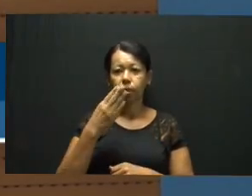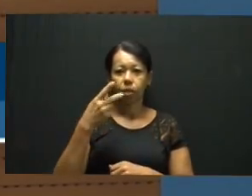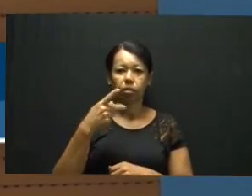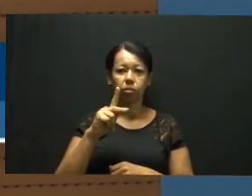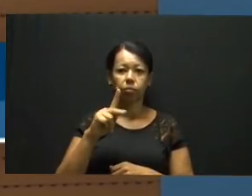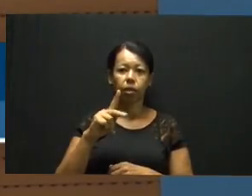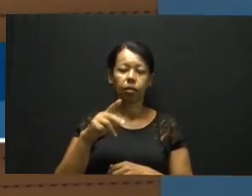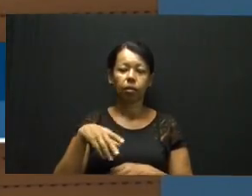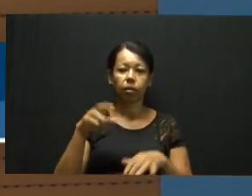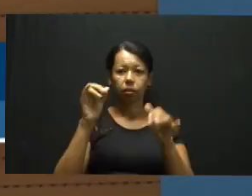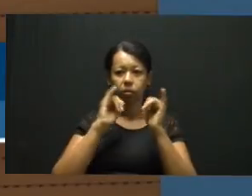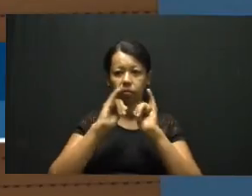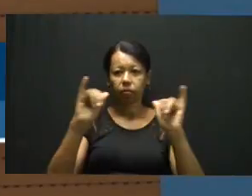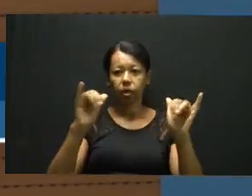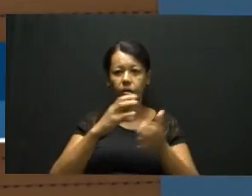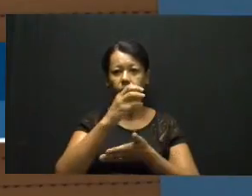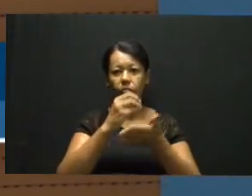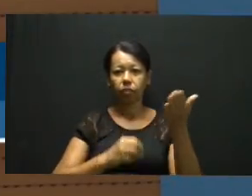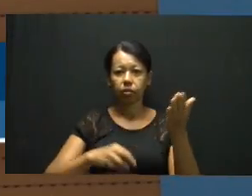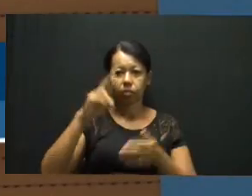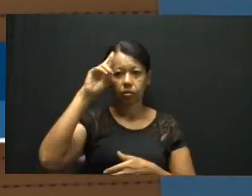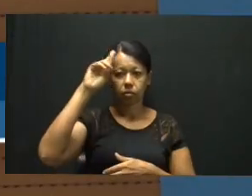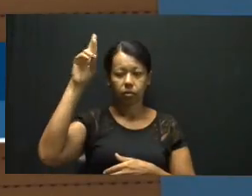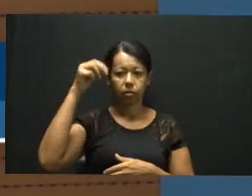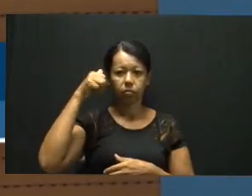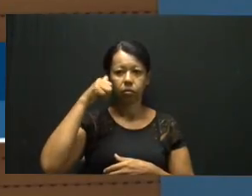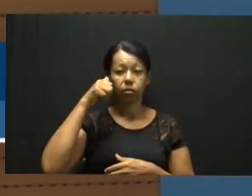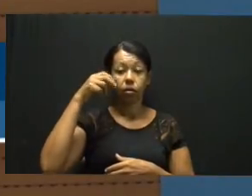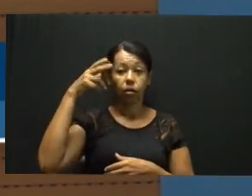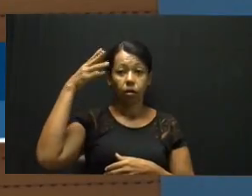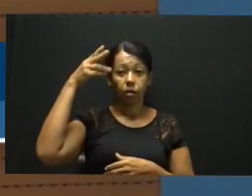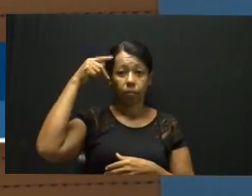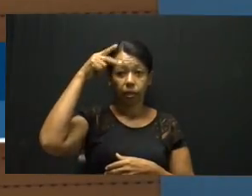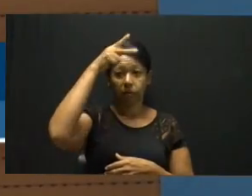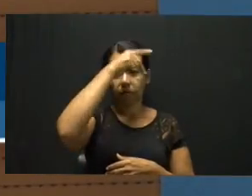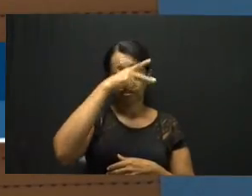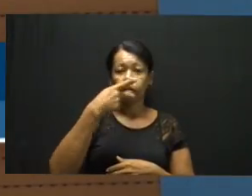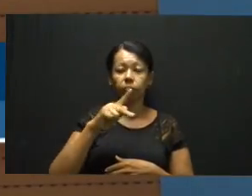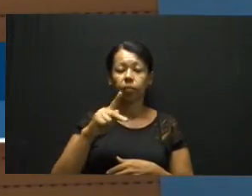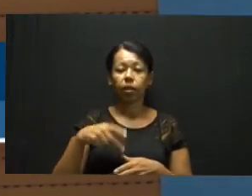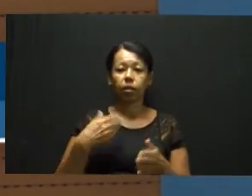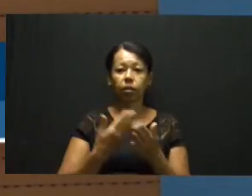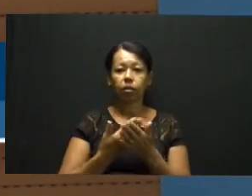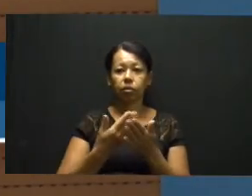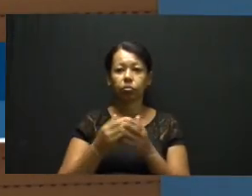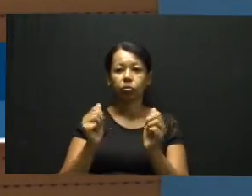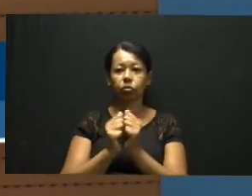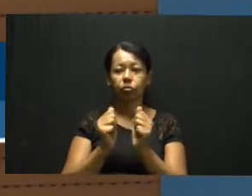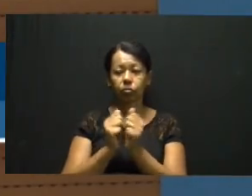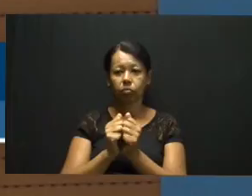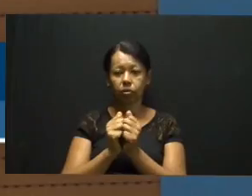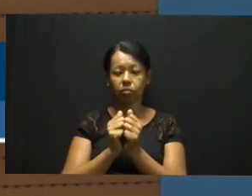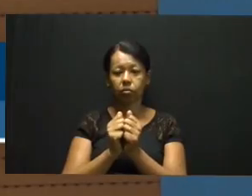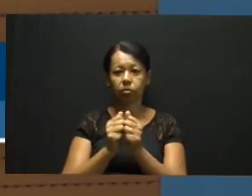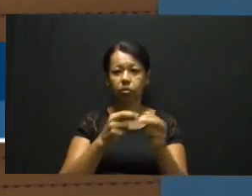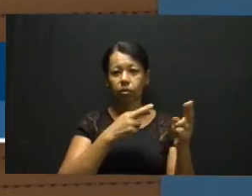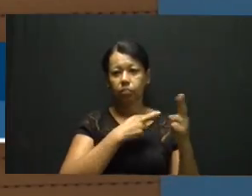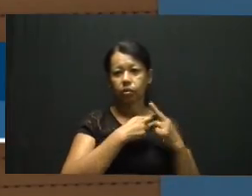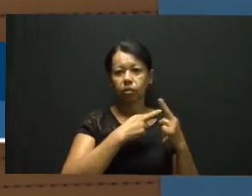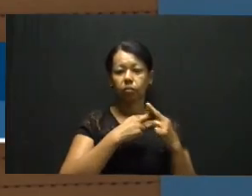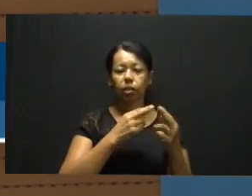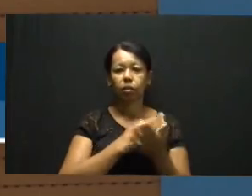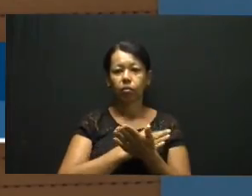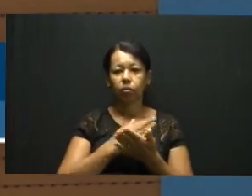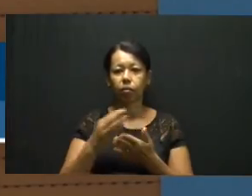expedir ofício ao excelentíssimo senhor prefeito municipal para que faça gestões junto aos órgãos competentes, para que seja reaberto de